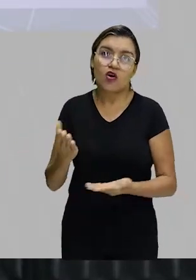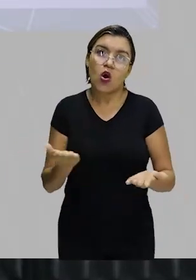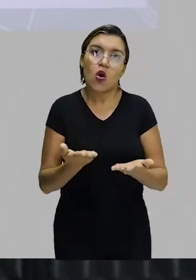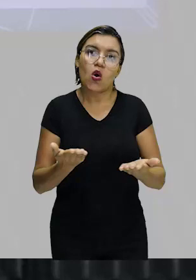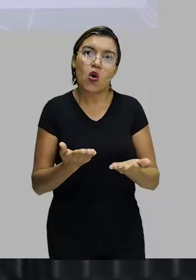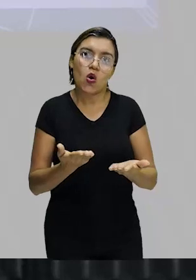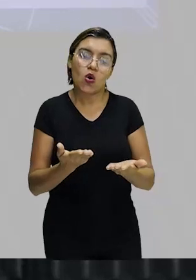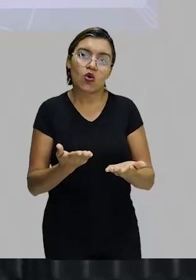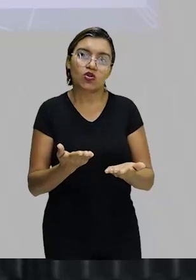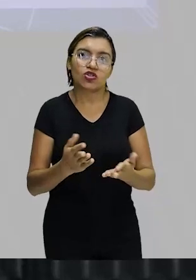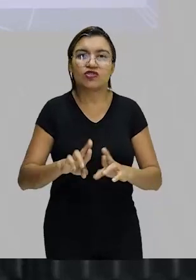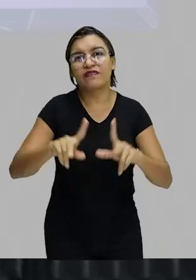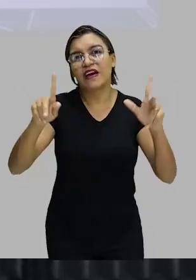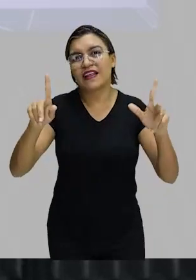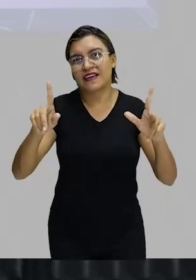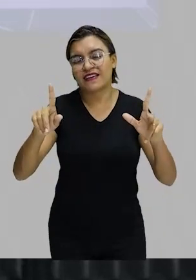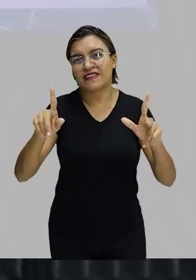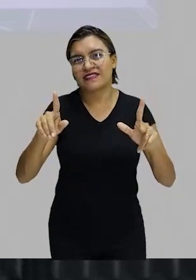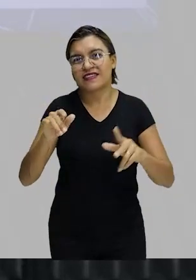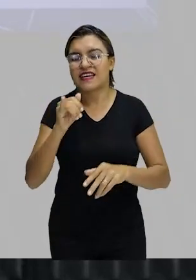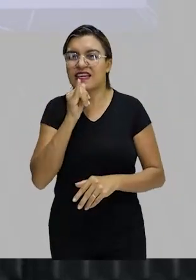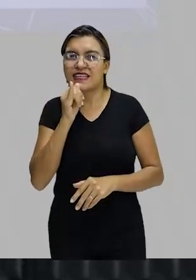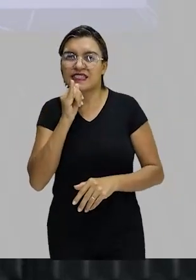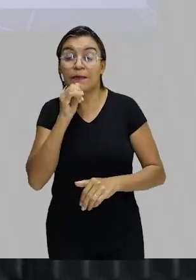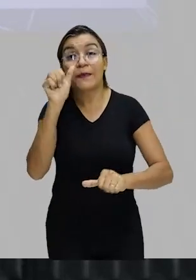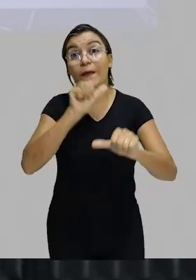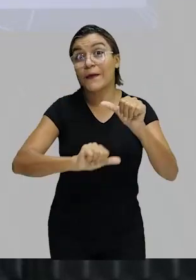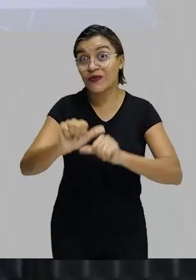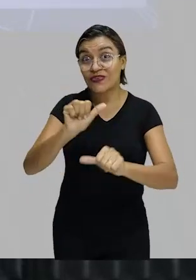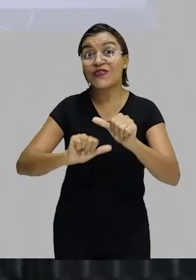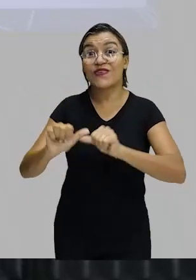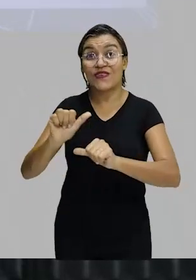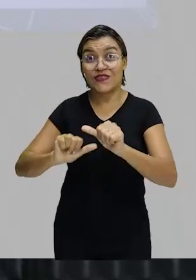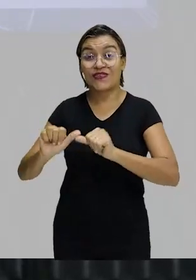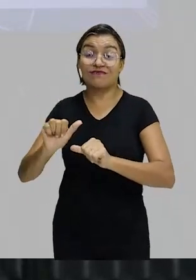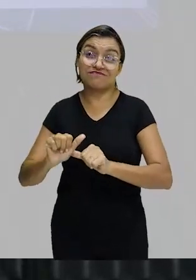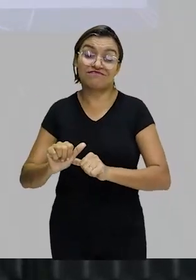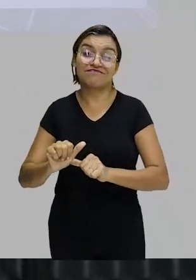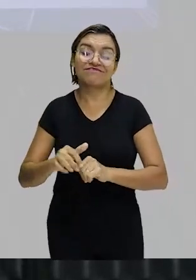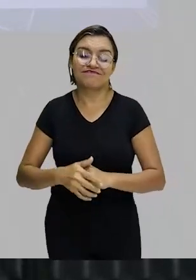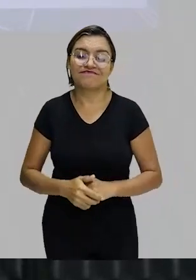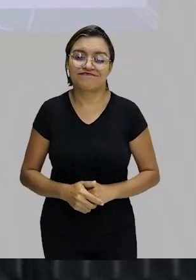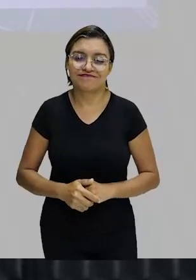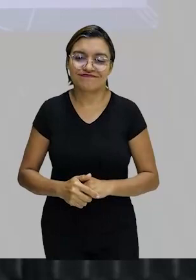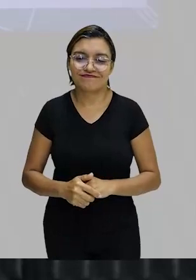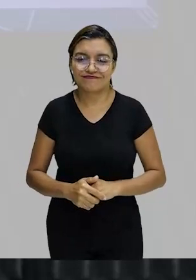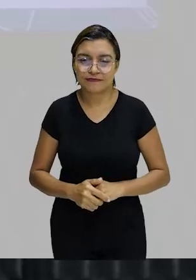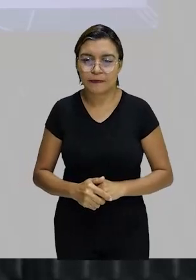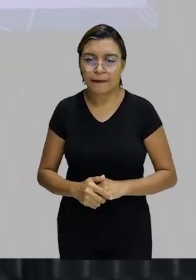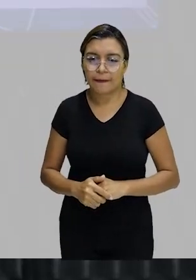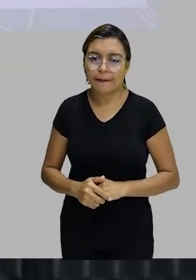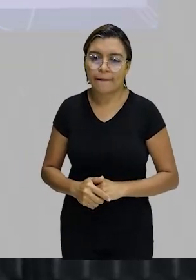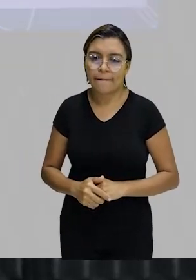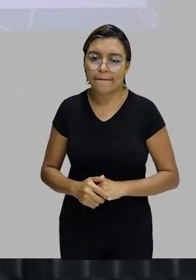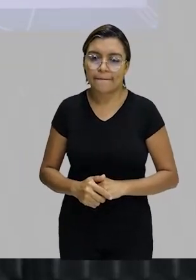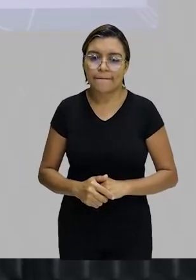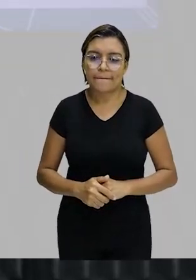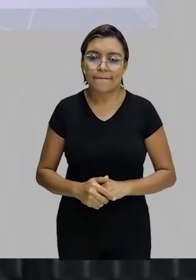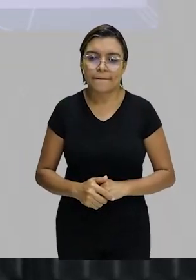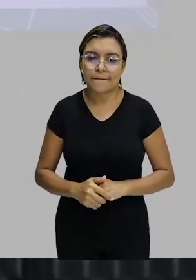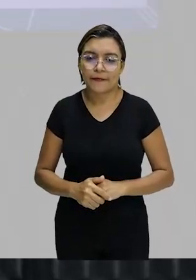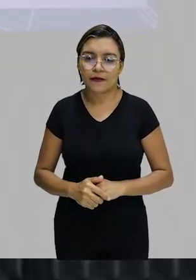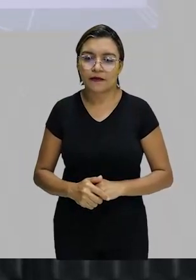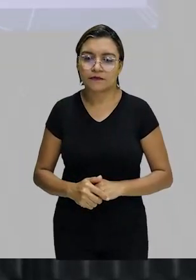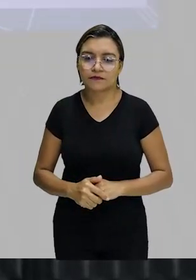cringe, antiquada ou vergonhosa, né? Dependendo da sua interpretação. Greeting rituals,